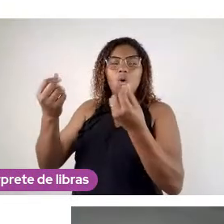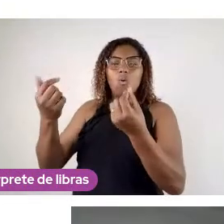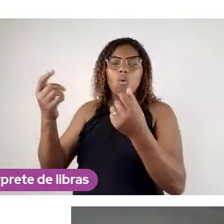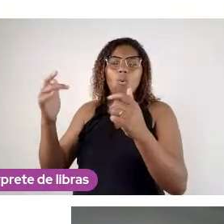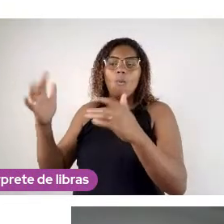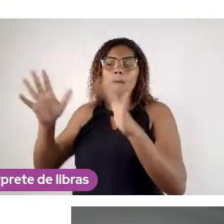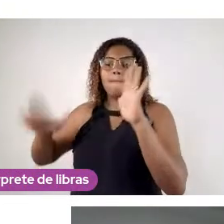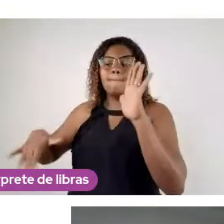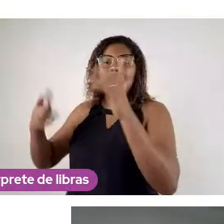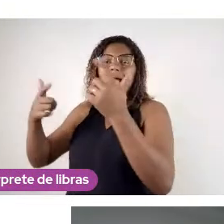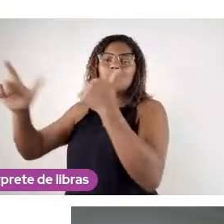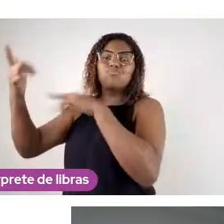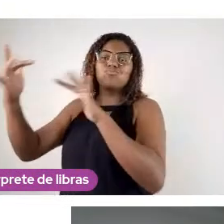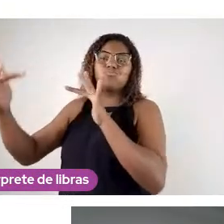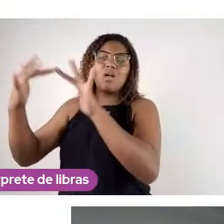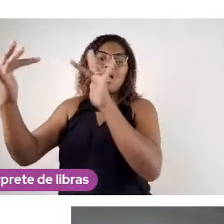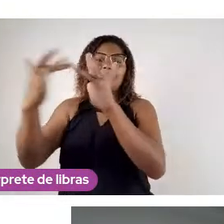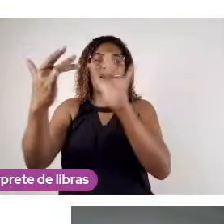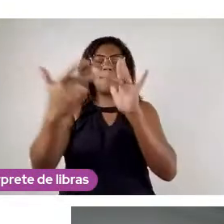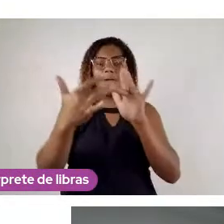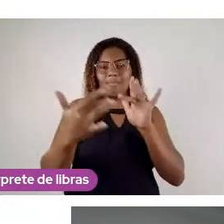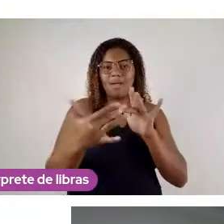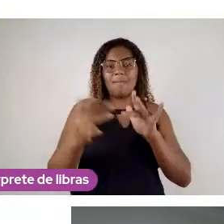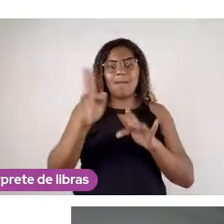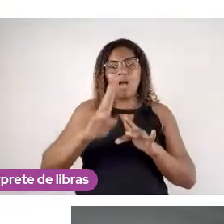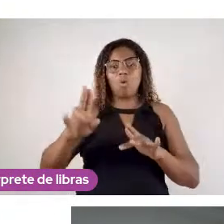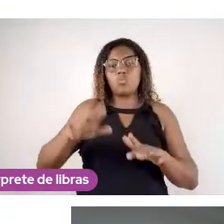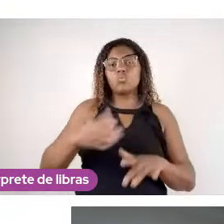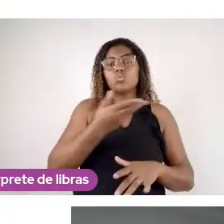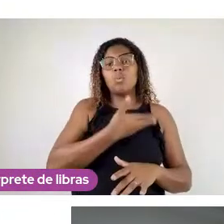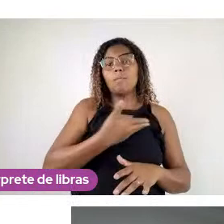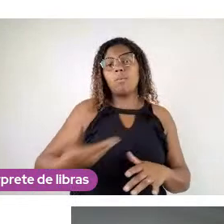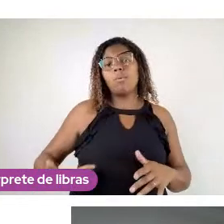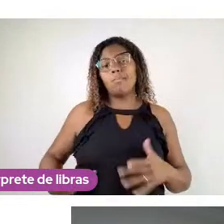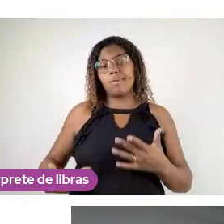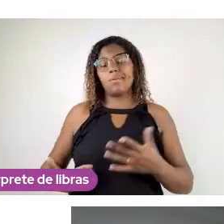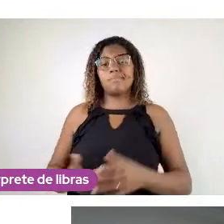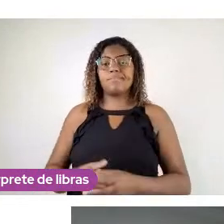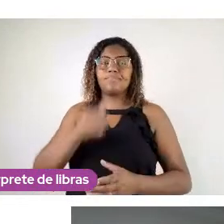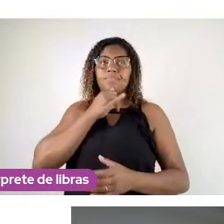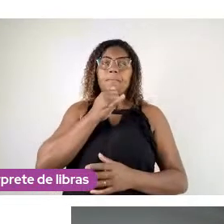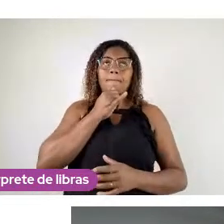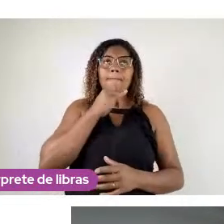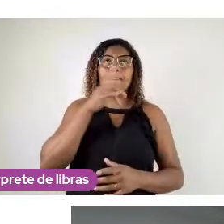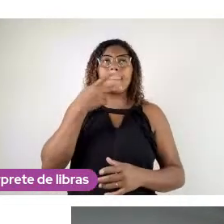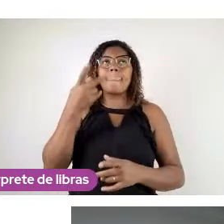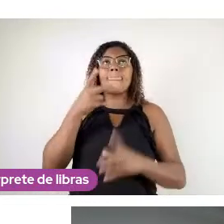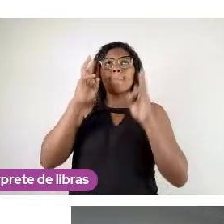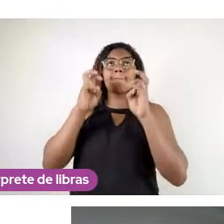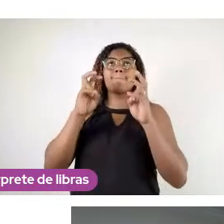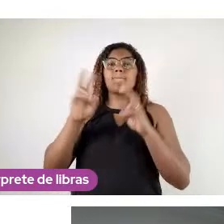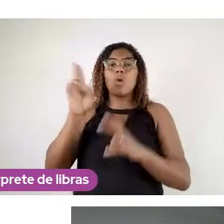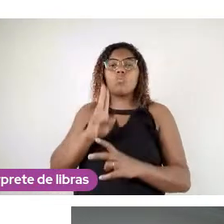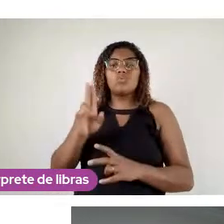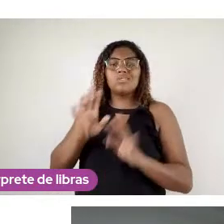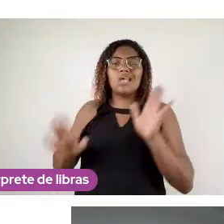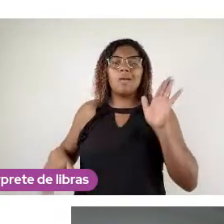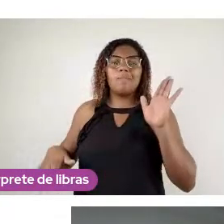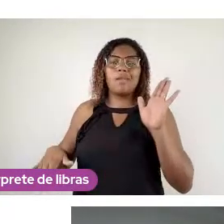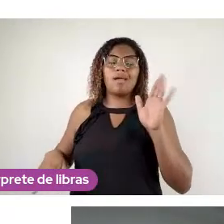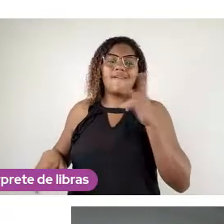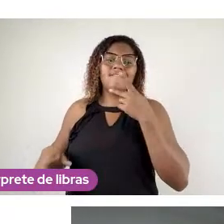ser designadas para o uso público, por exemplo. Então, quando a gente fala dos usos, aí a gente está entrando nesse